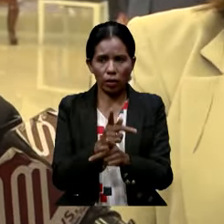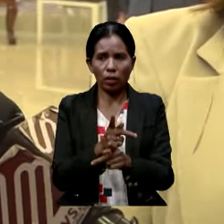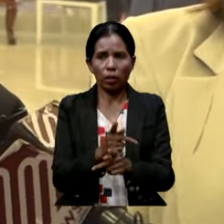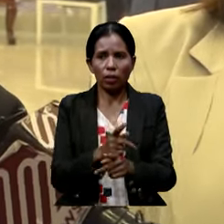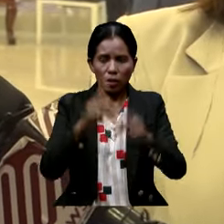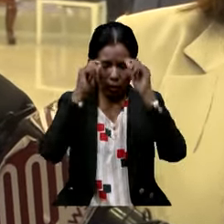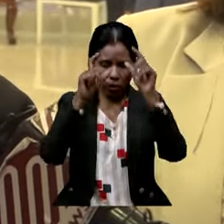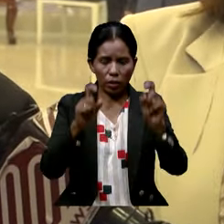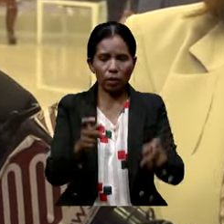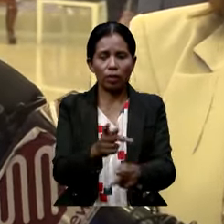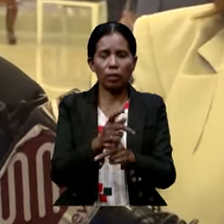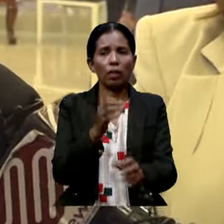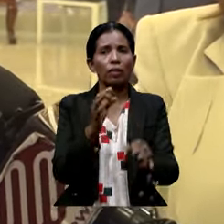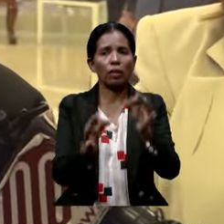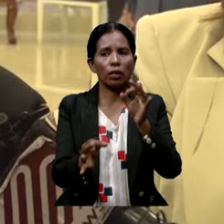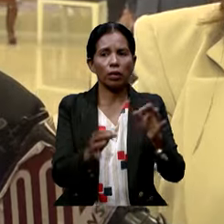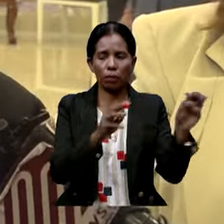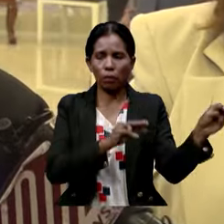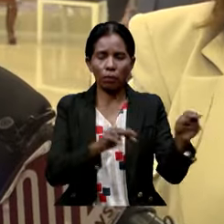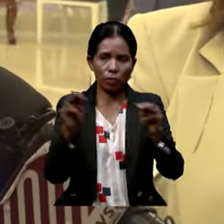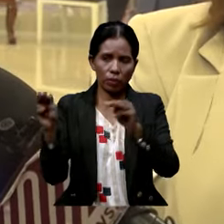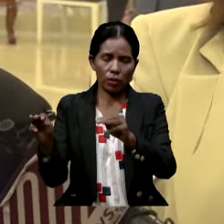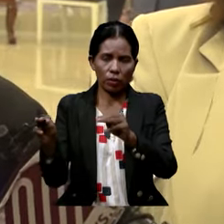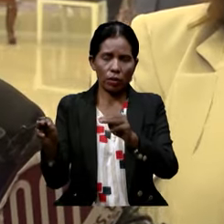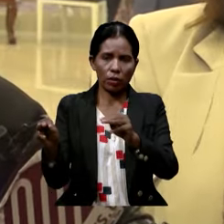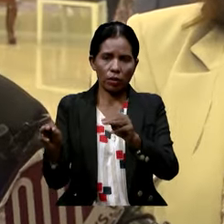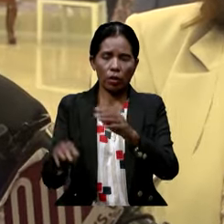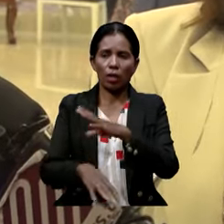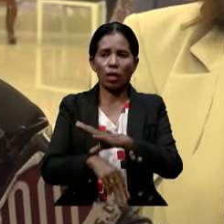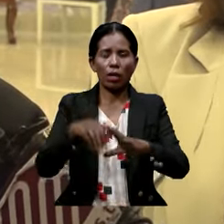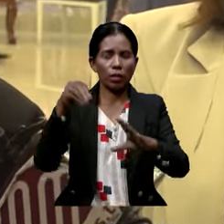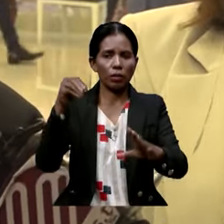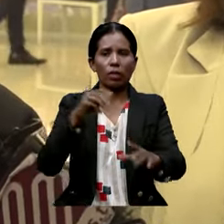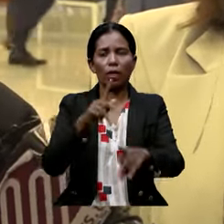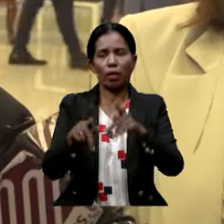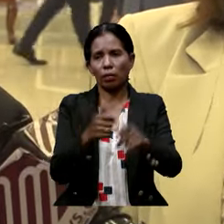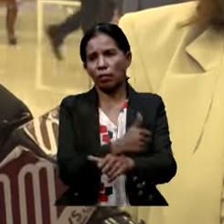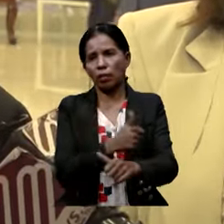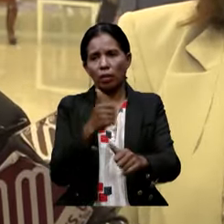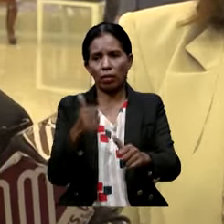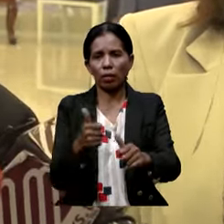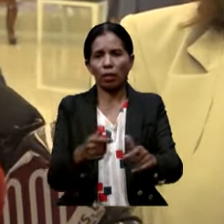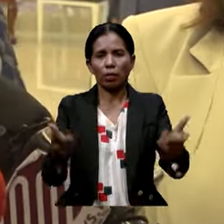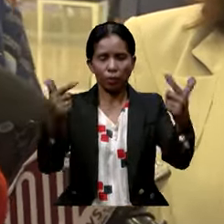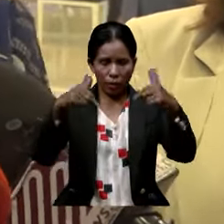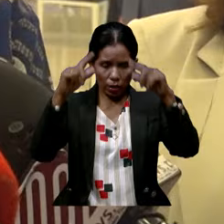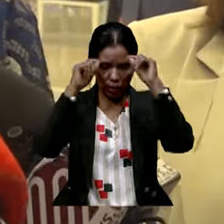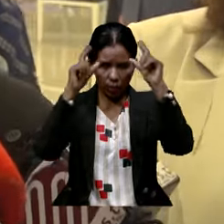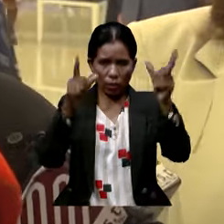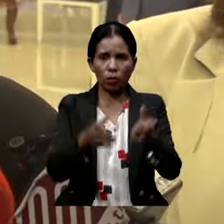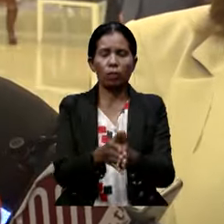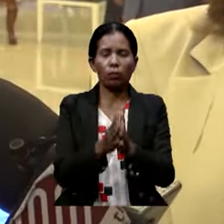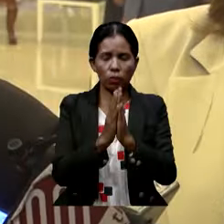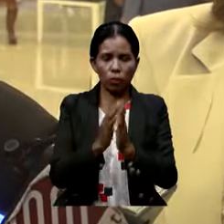que cuidado quando ato deporta de onde sai el Roma, que mais é Timor, o seu